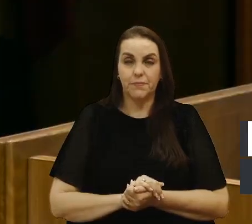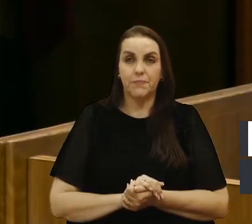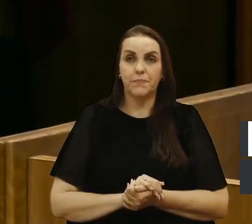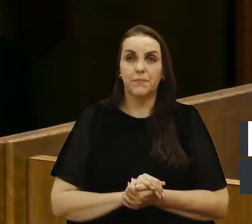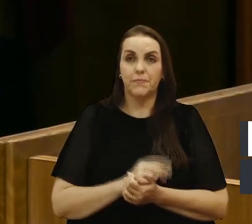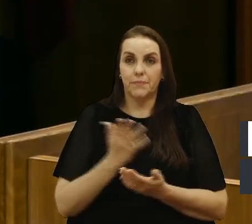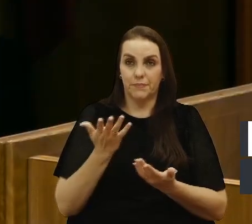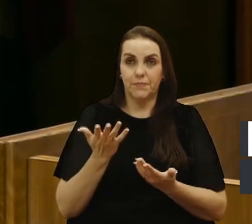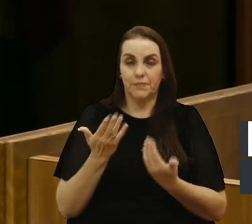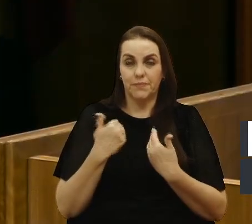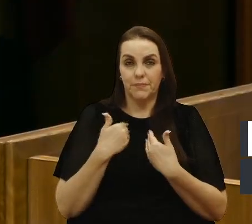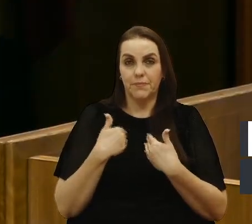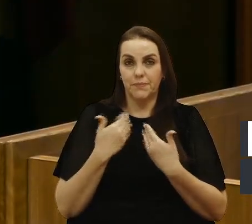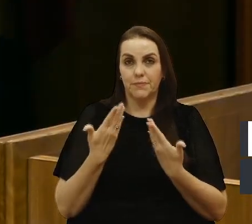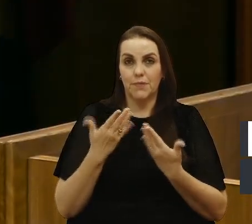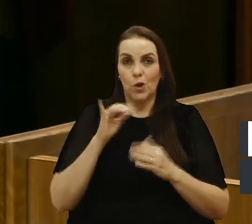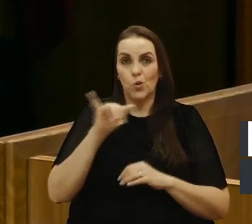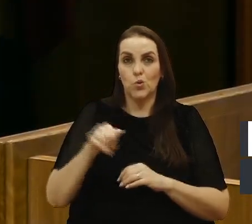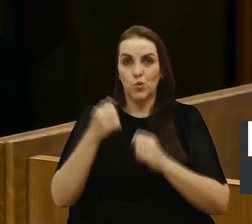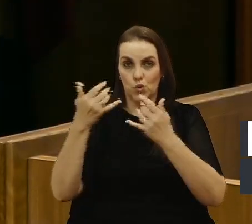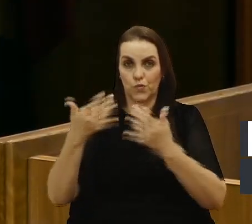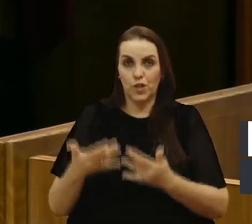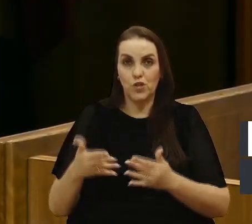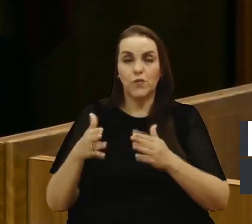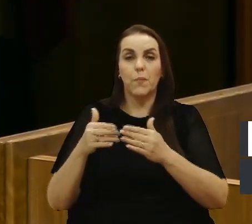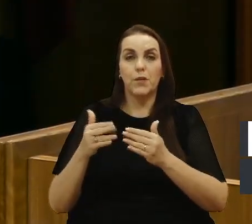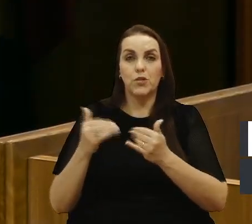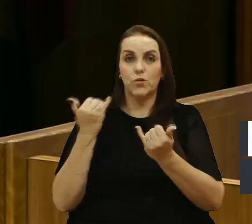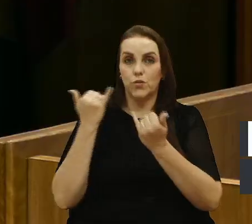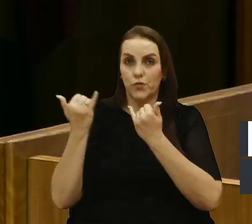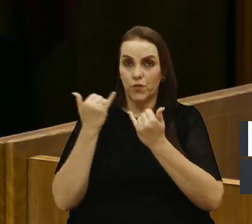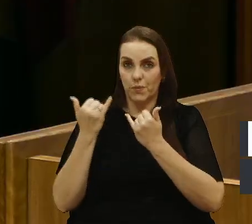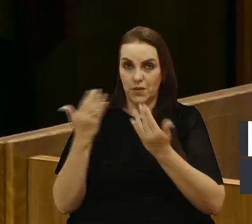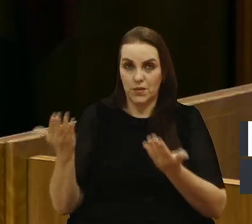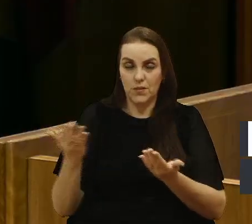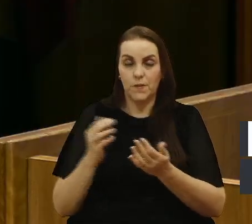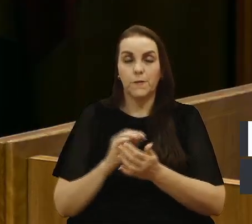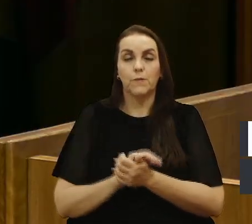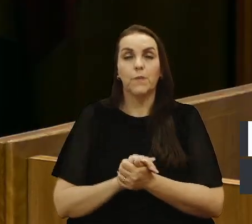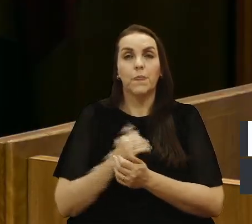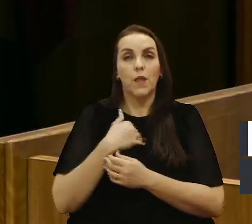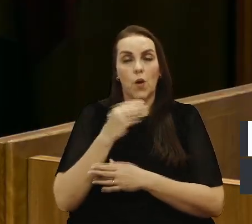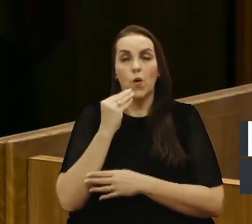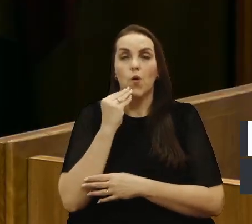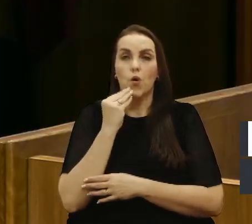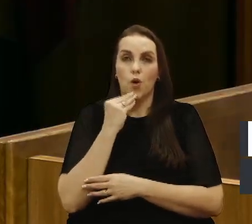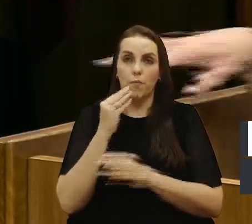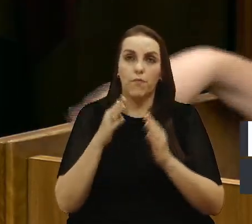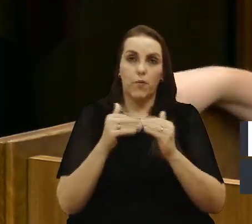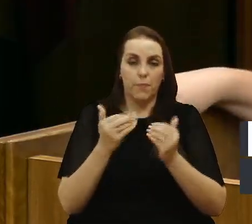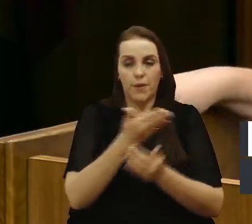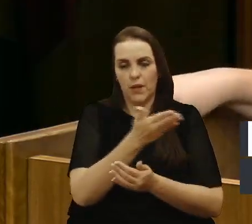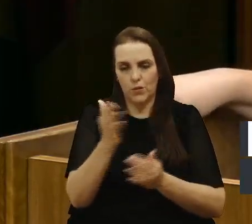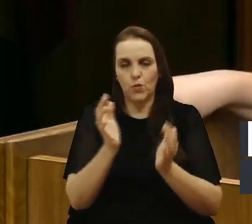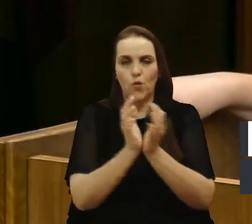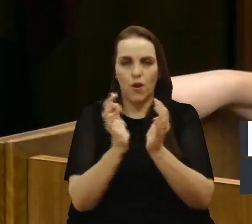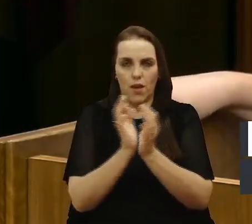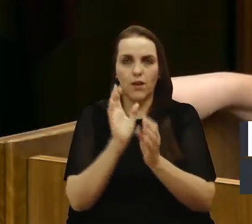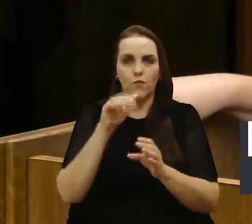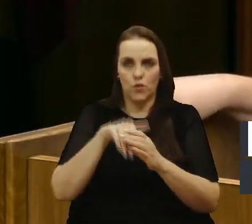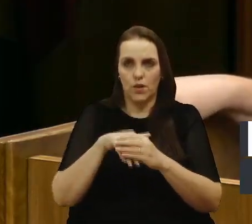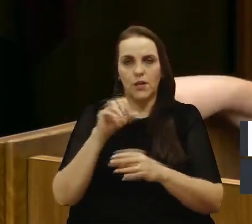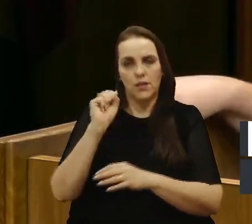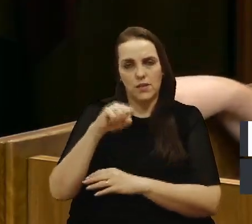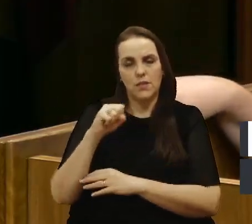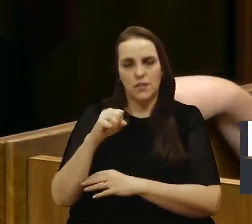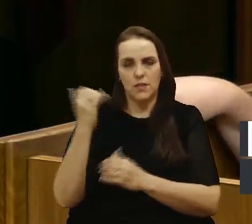essa a nossa justificativa do nosso pedido de informação, e, obviamente, eu peço para os colegas votarem favorável para a gente ter